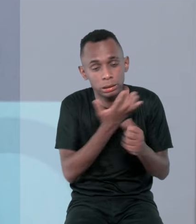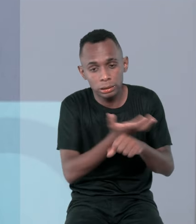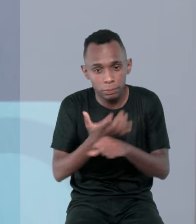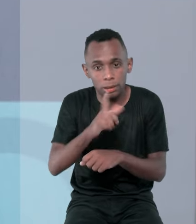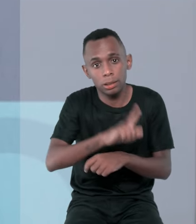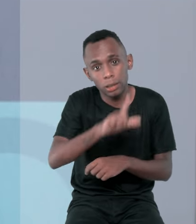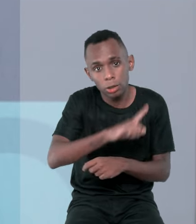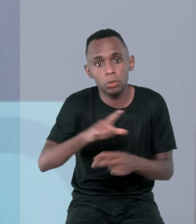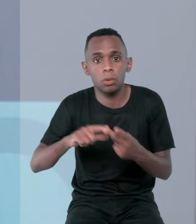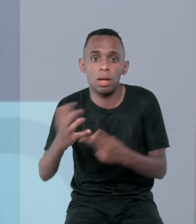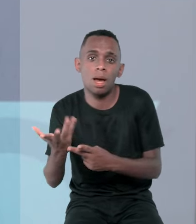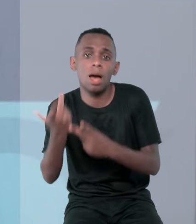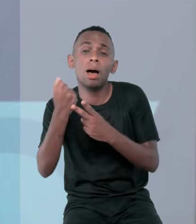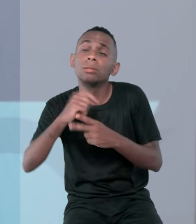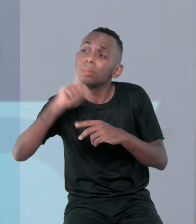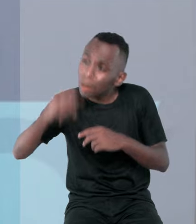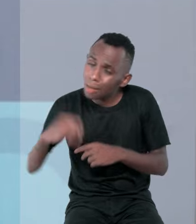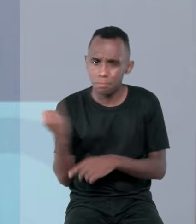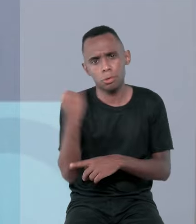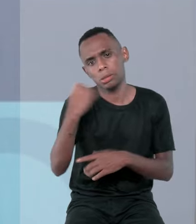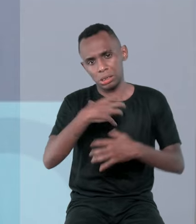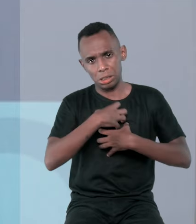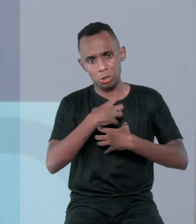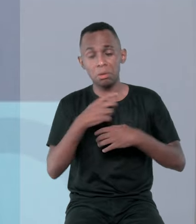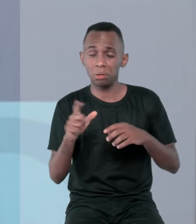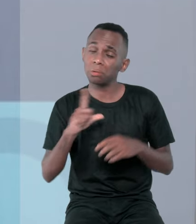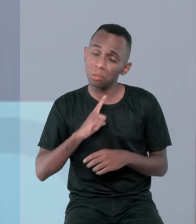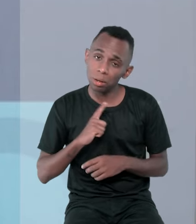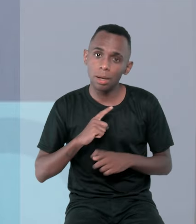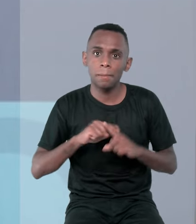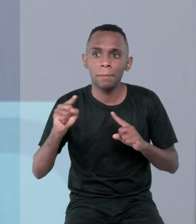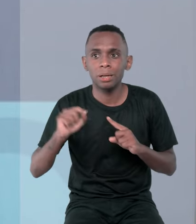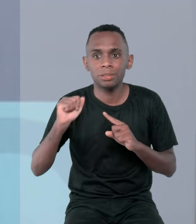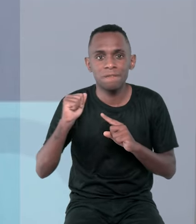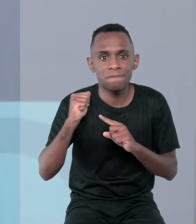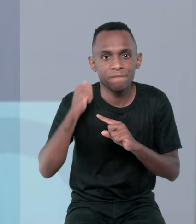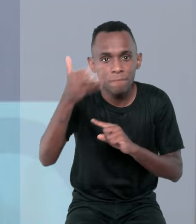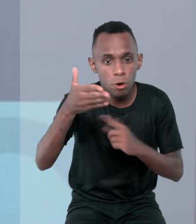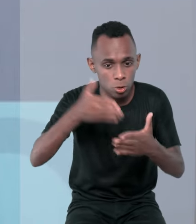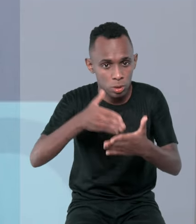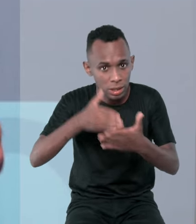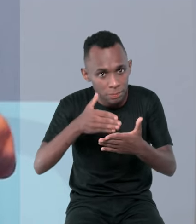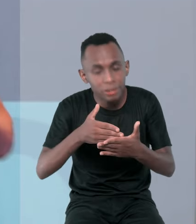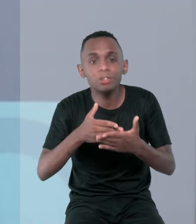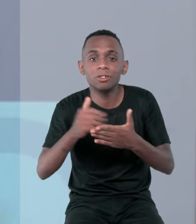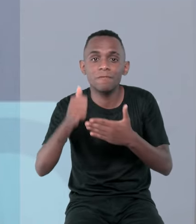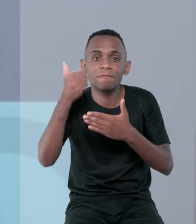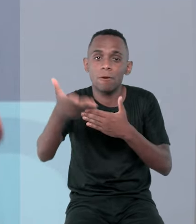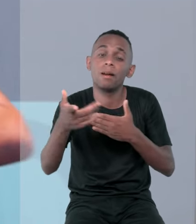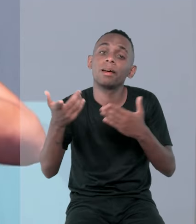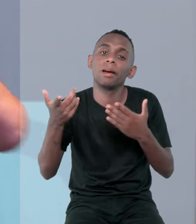medida, necessária. Mas, quando ela ultrapassa essa medida e vira uma outra coisa, né, que